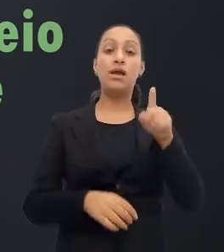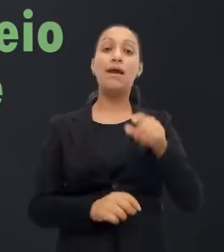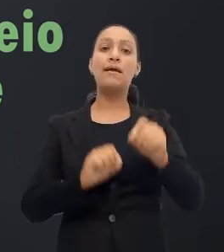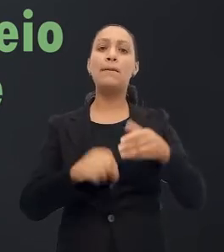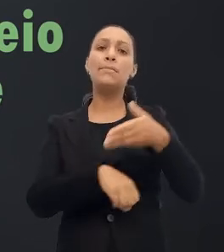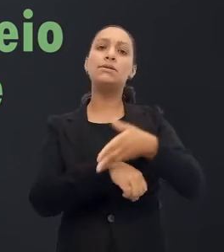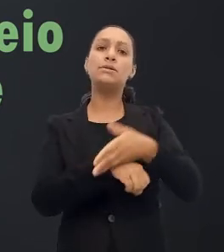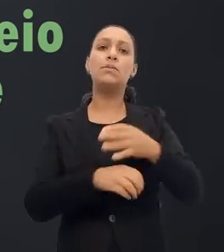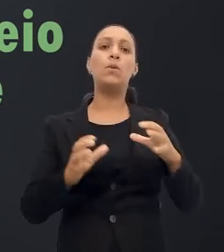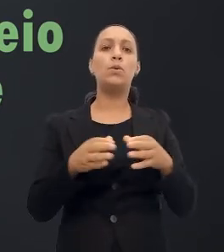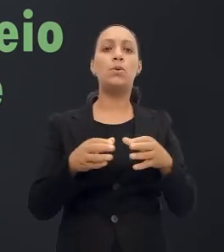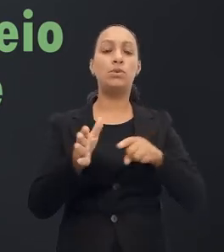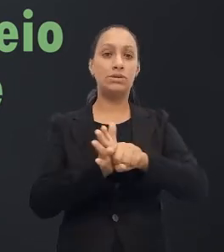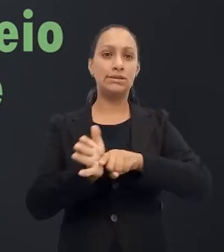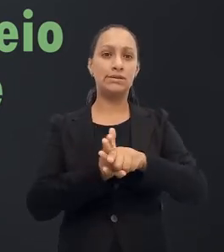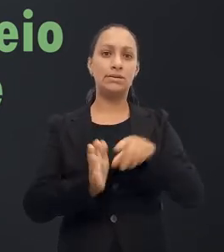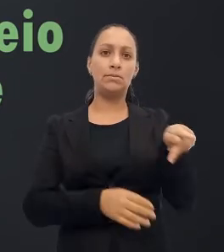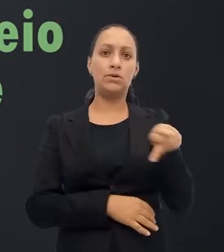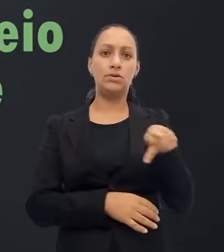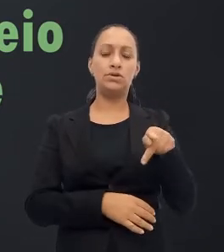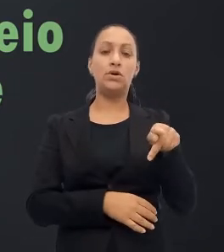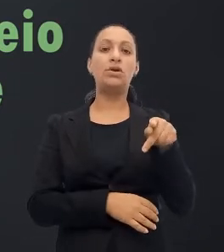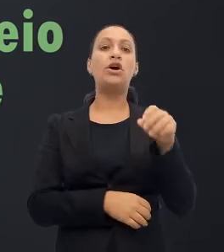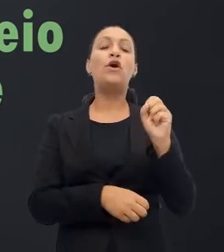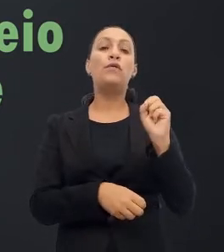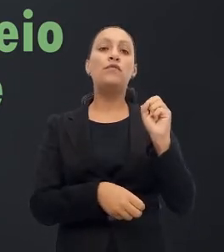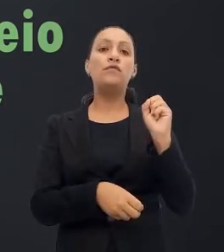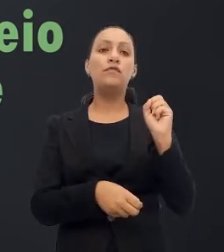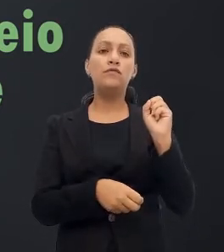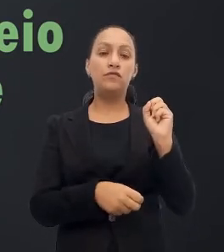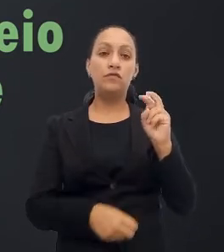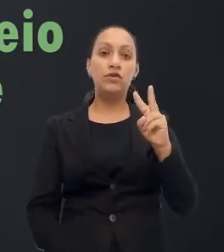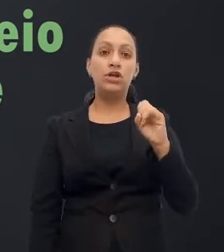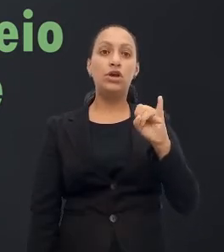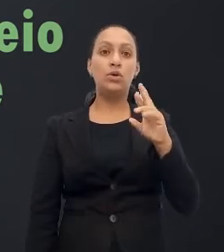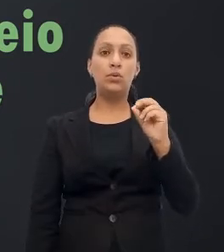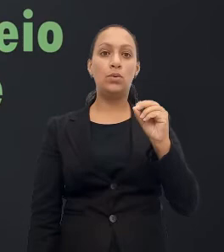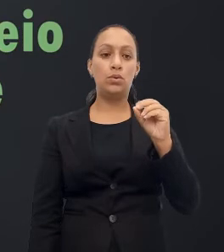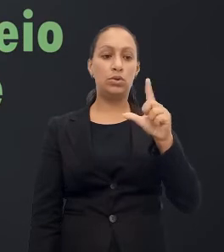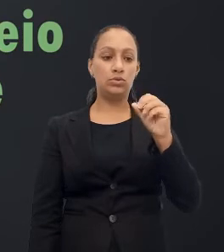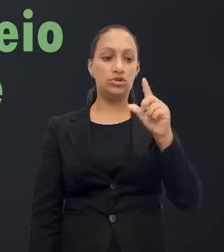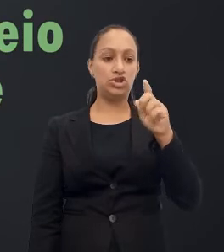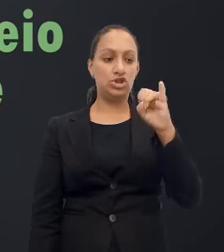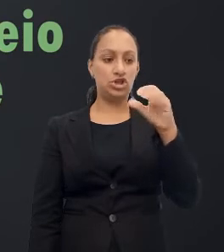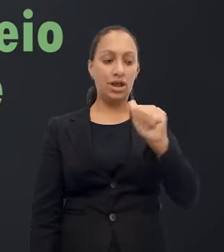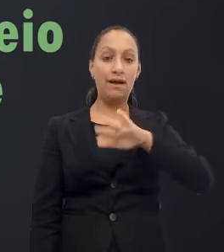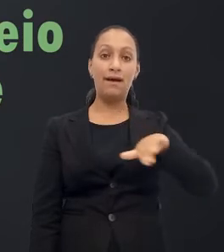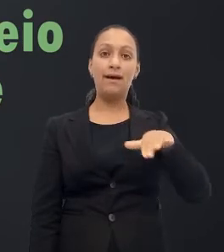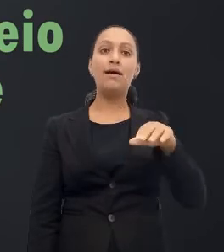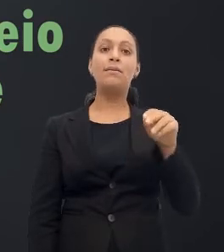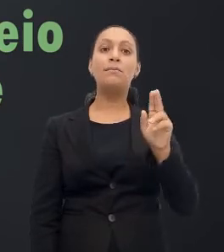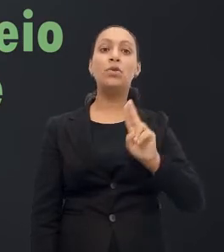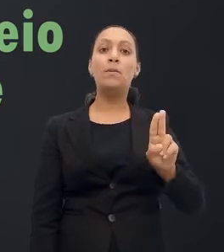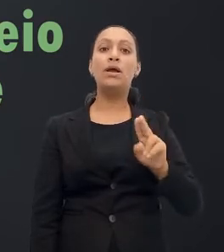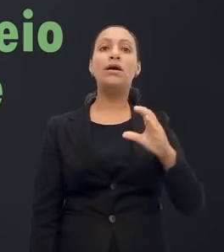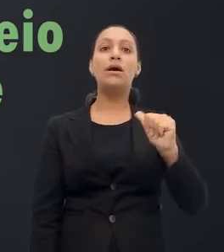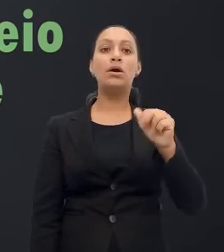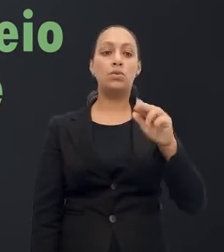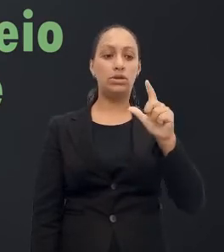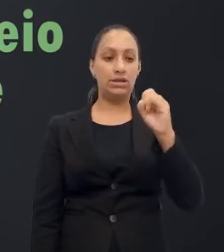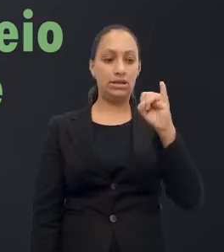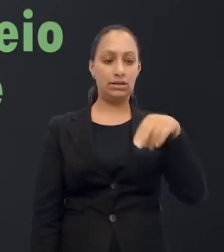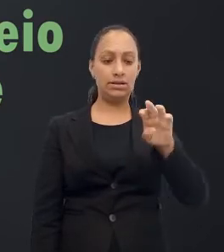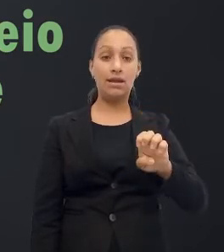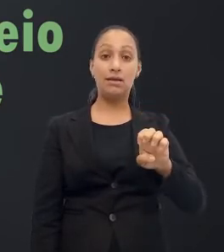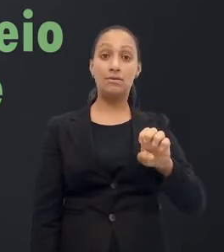de pesquisa, a professora de Virologia da Universidade Fevale, doutora Caroline Rigoto. Obrigado pela disponibilidade, professora. Imagino